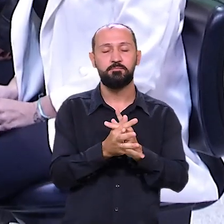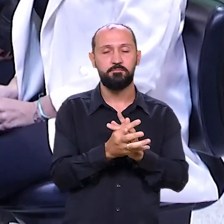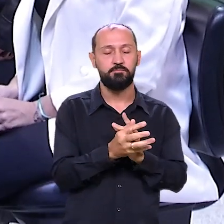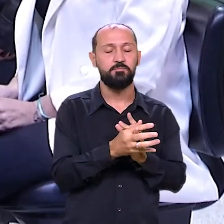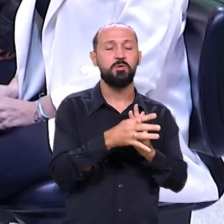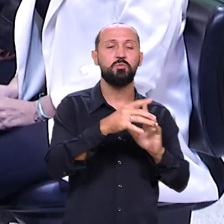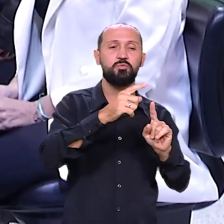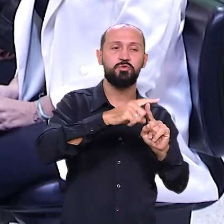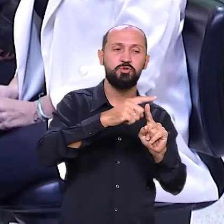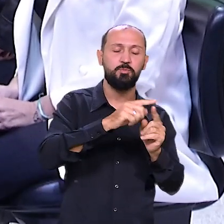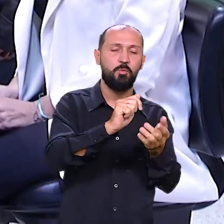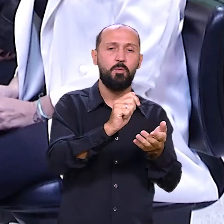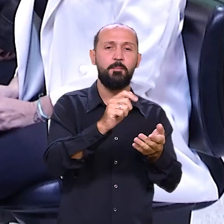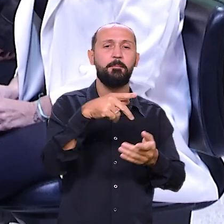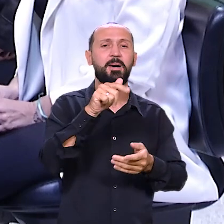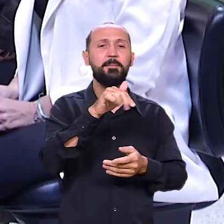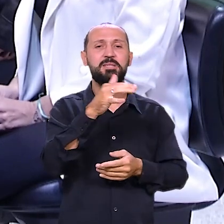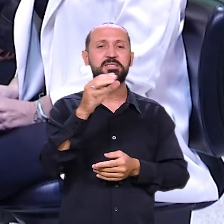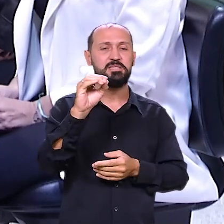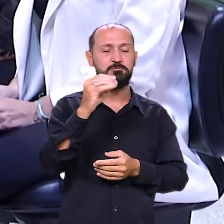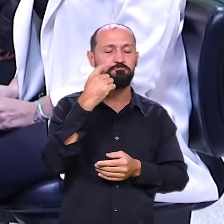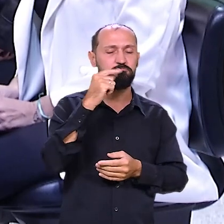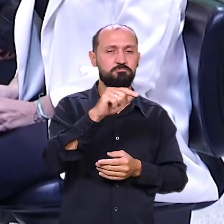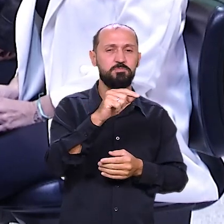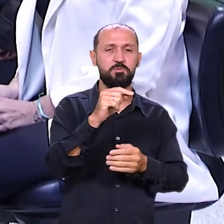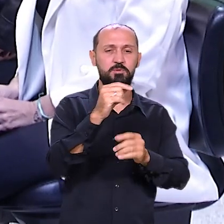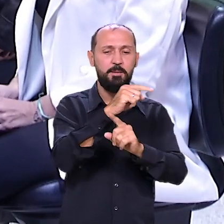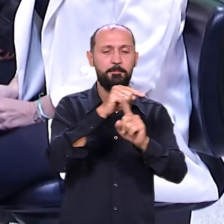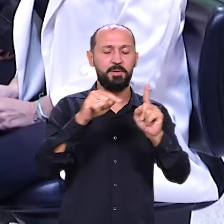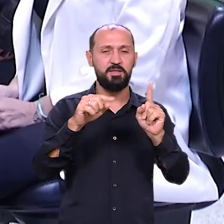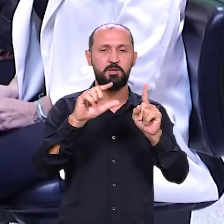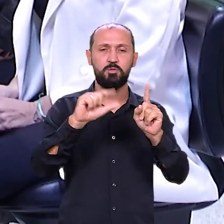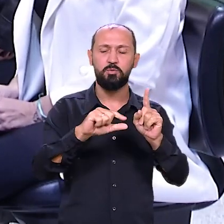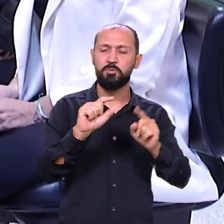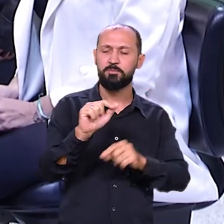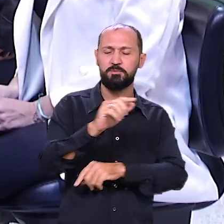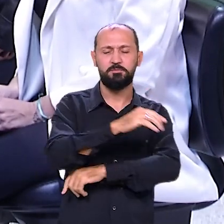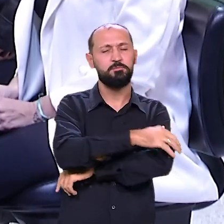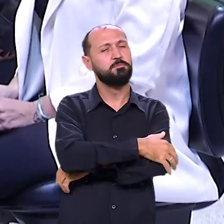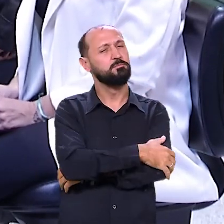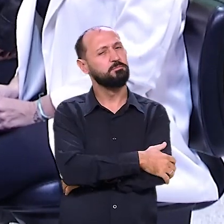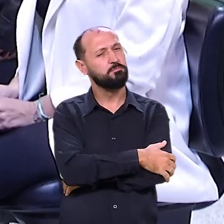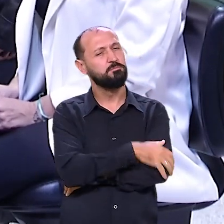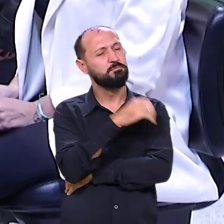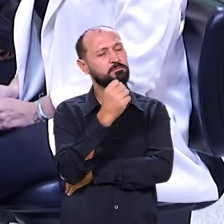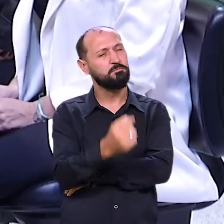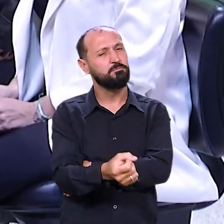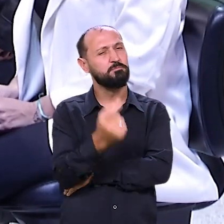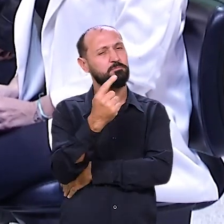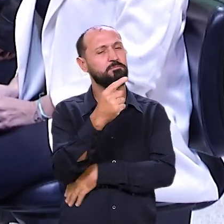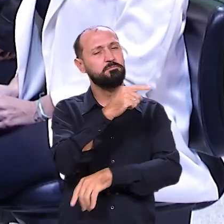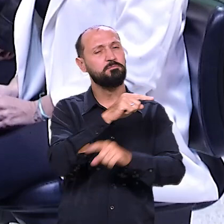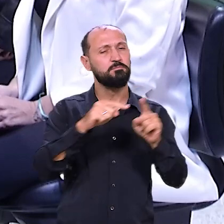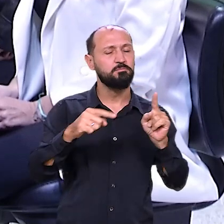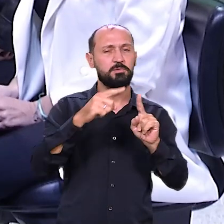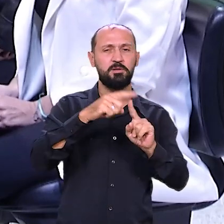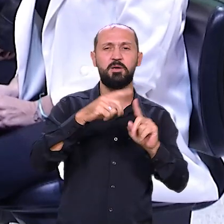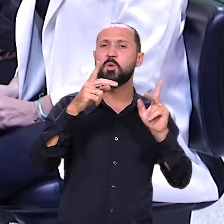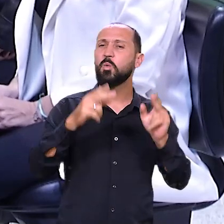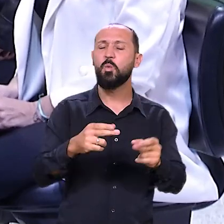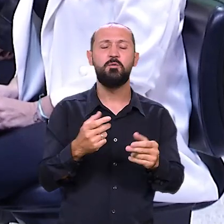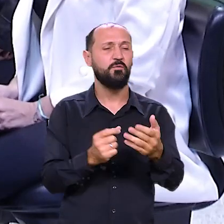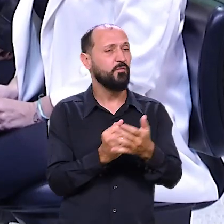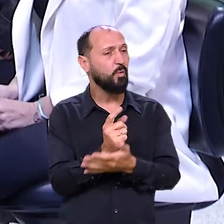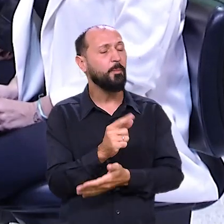tipo parmesão que é menos da metade do preço. Você fala, pô, se é tipo parmesão, é a mesma coisa,